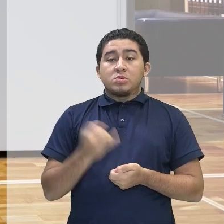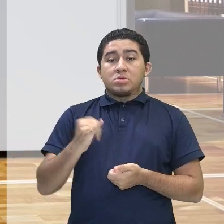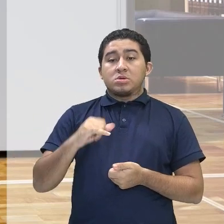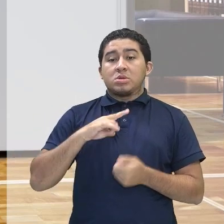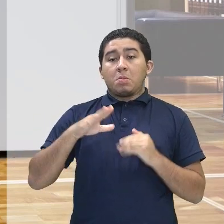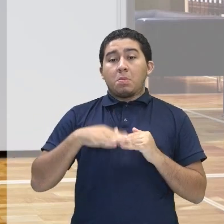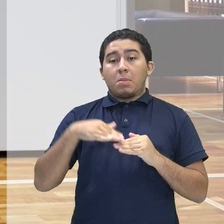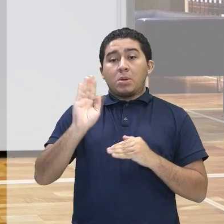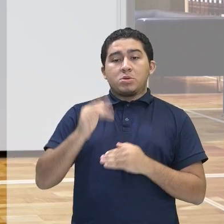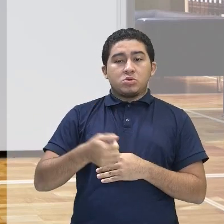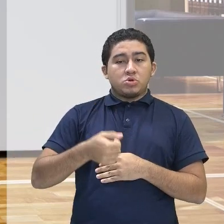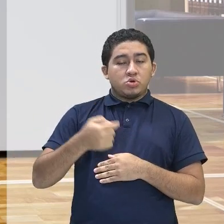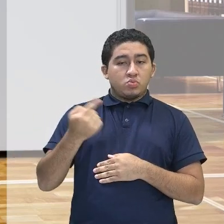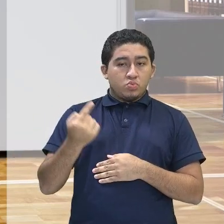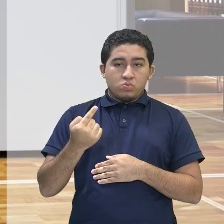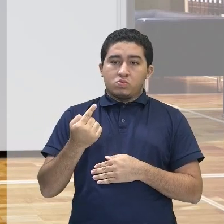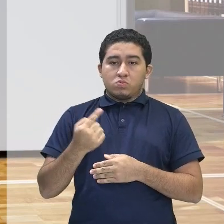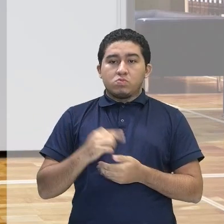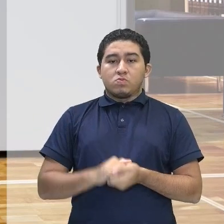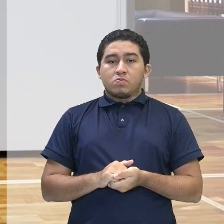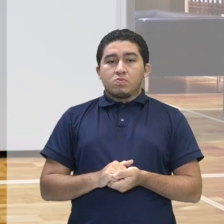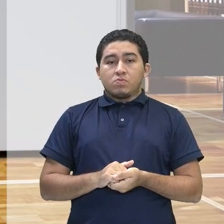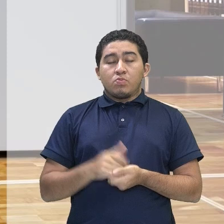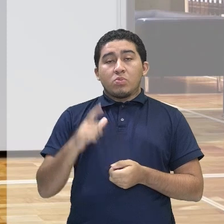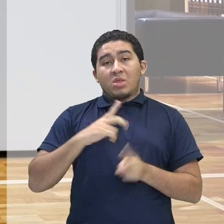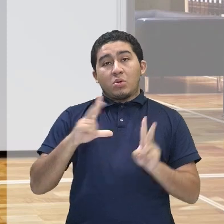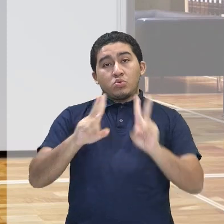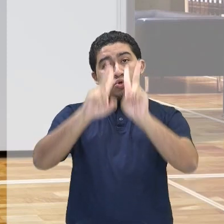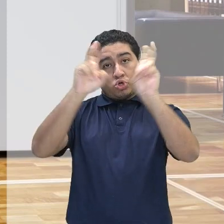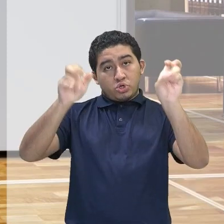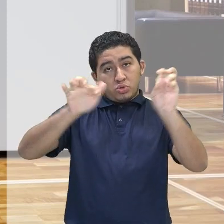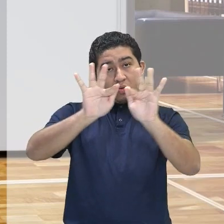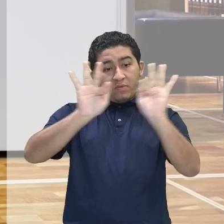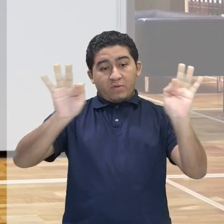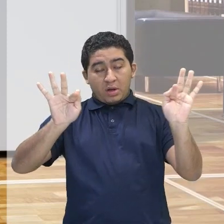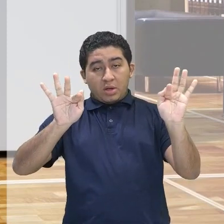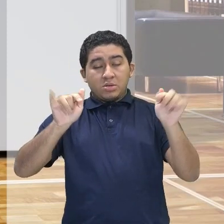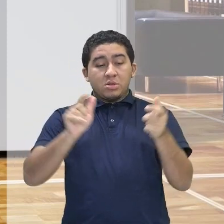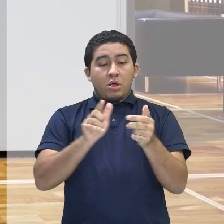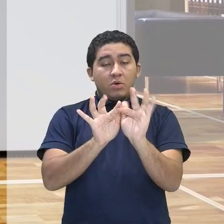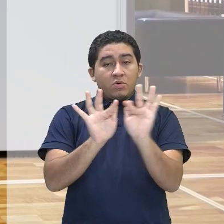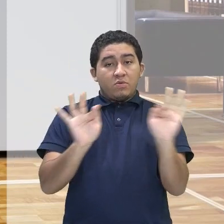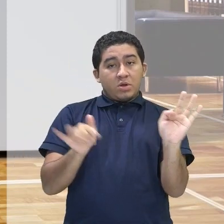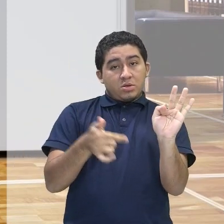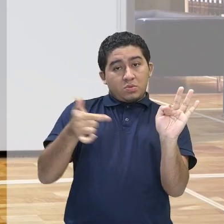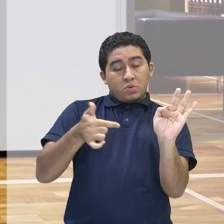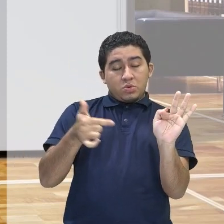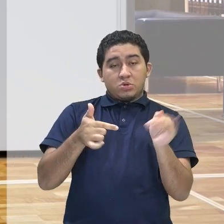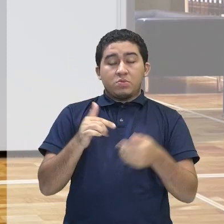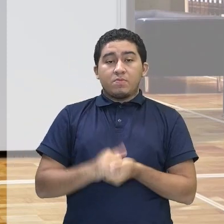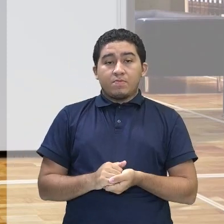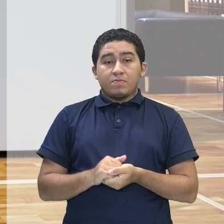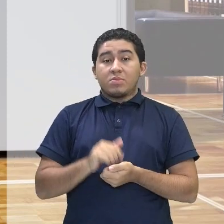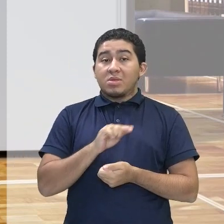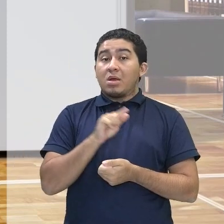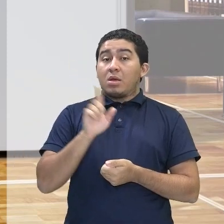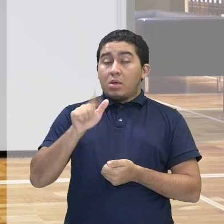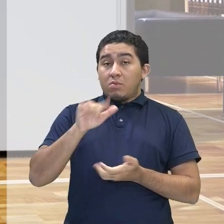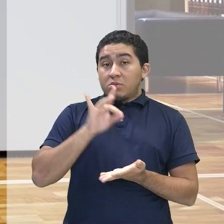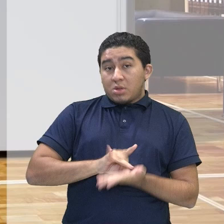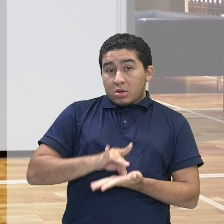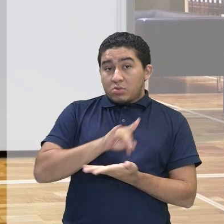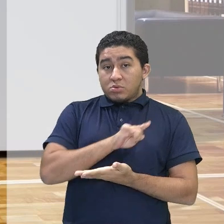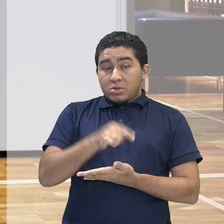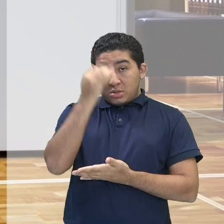um, certo? Então, você vê o título, confirma no subtítulo, vê se é aquele caminho que você está entendendo, né? Que você acha que